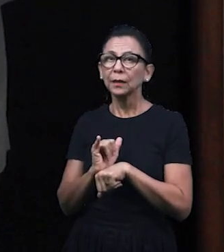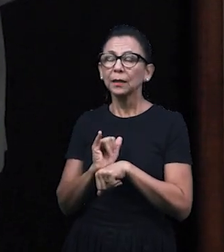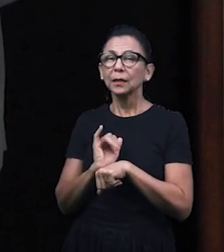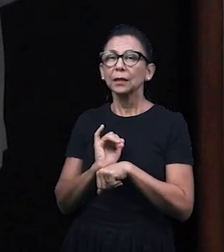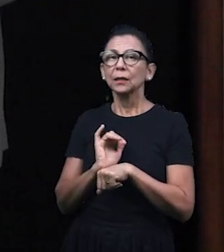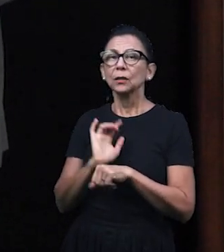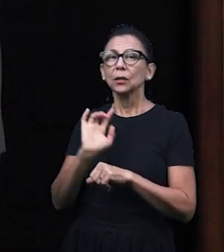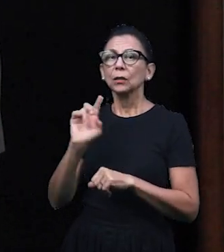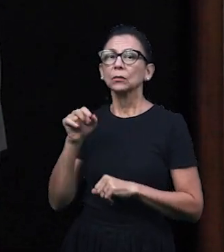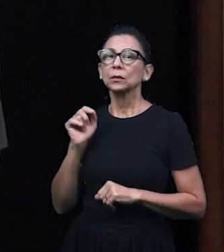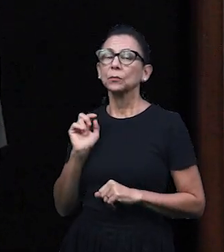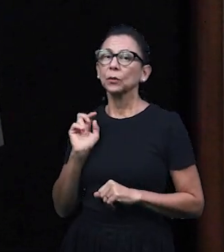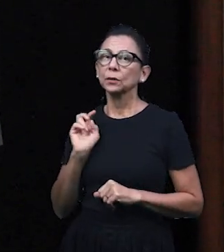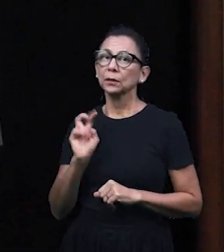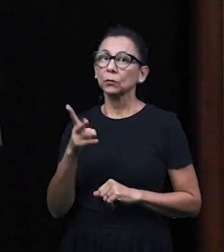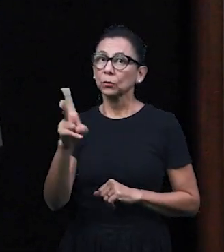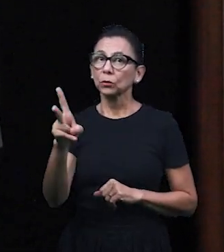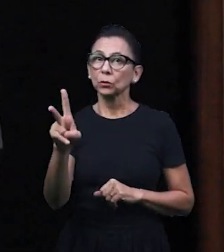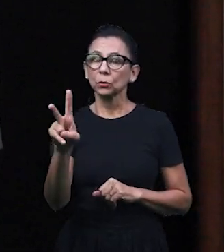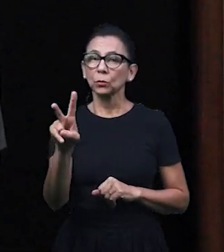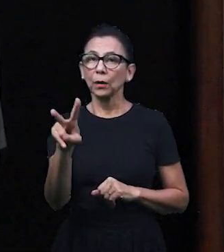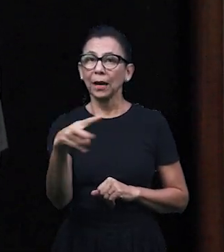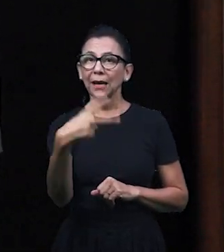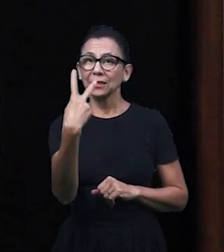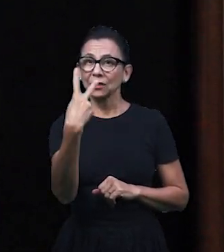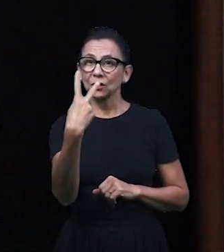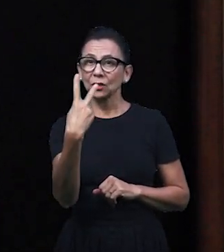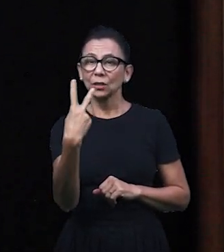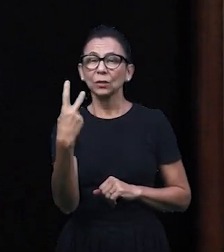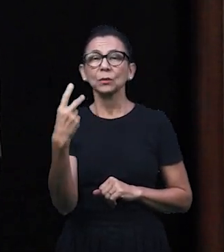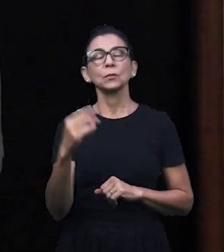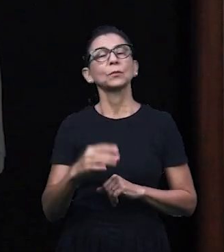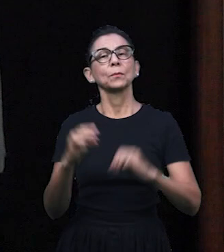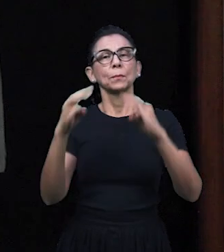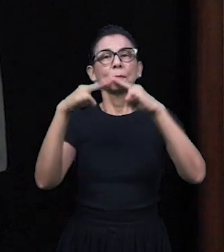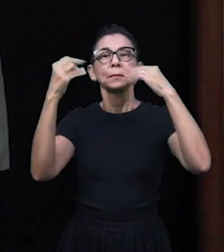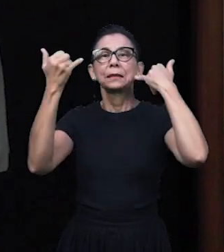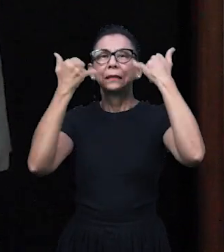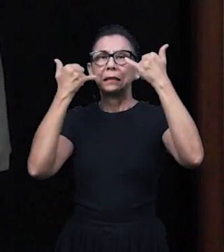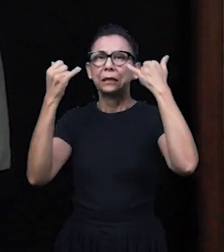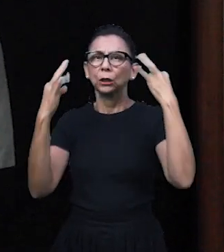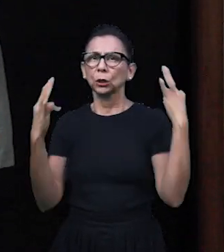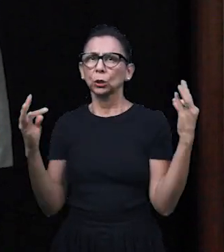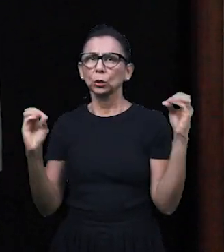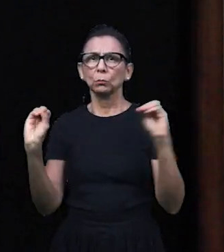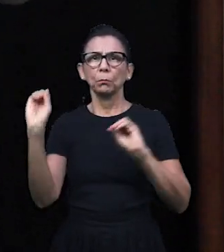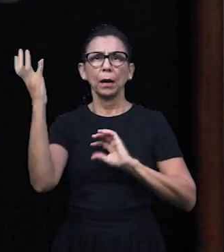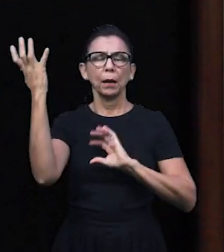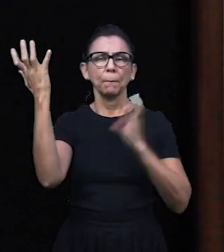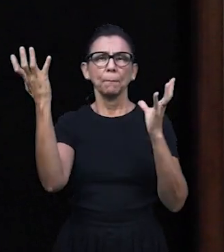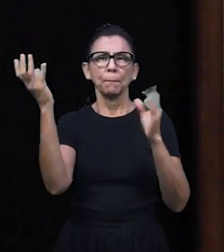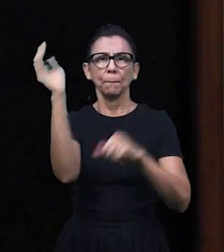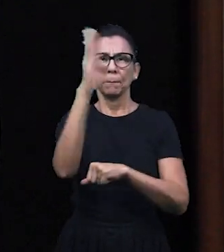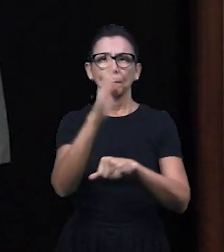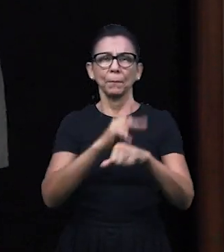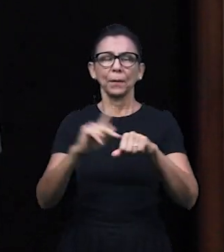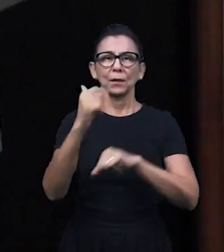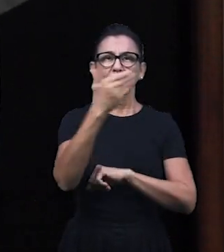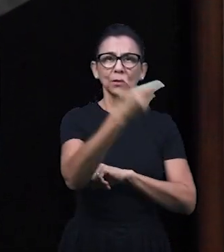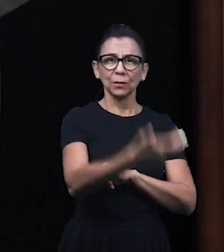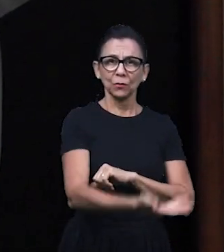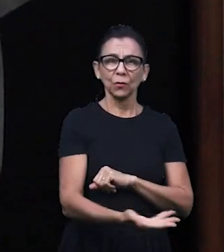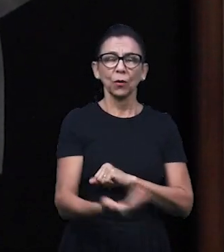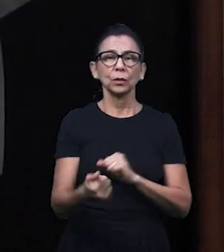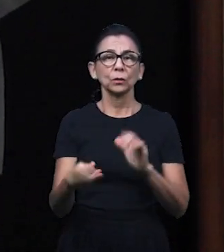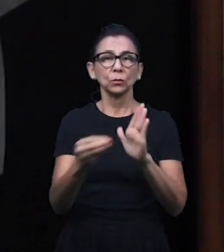Manaim News com tudo aquilo que aconteceu no Brasil e no exterior e o material, naturalmente, que nos foi enviado para que a gente